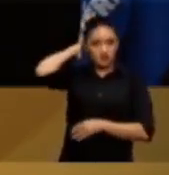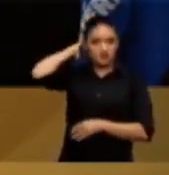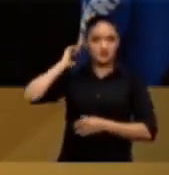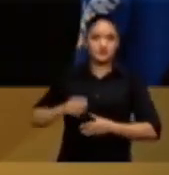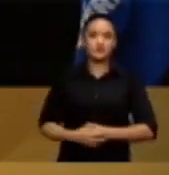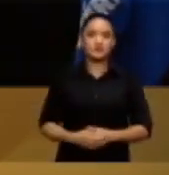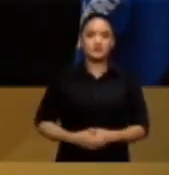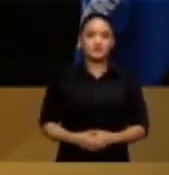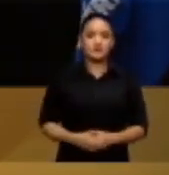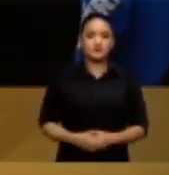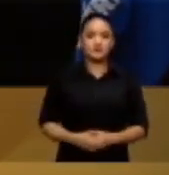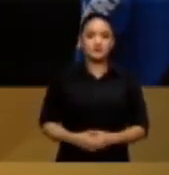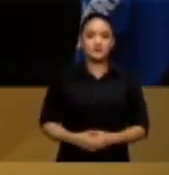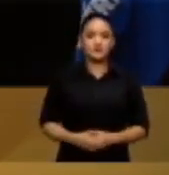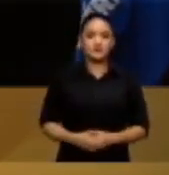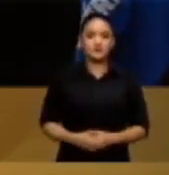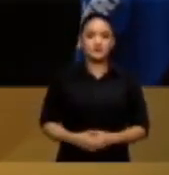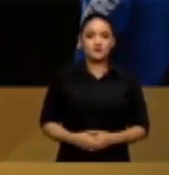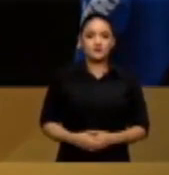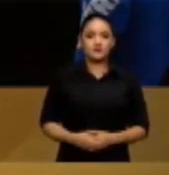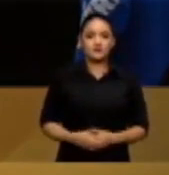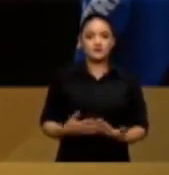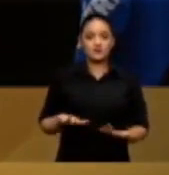Por favor. Peço vênia.